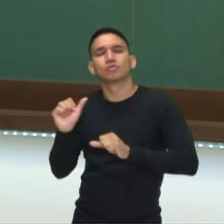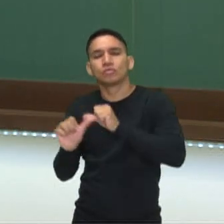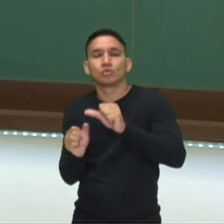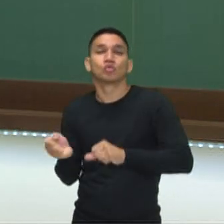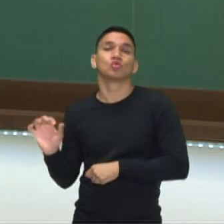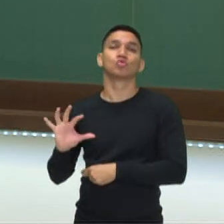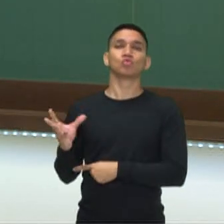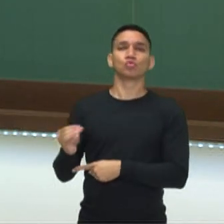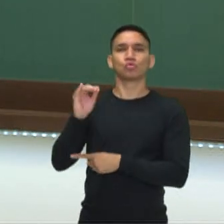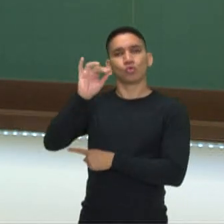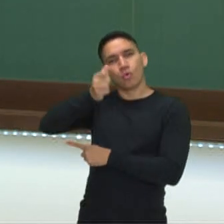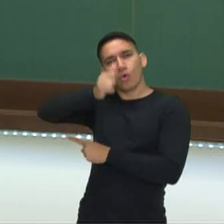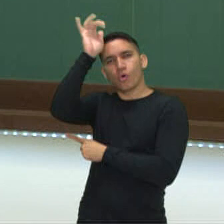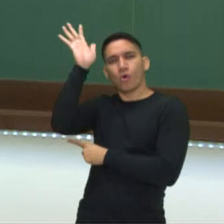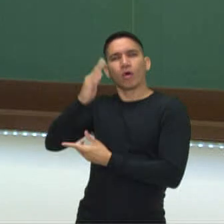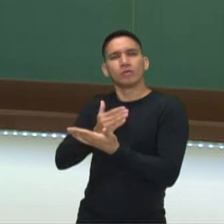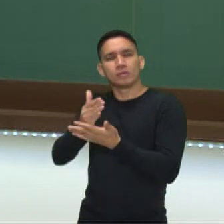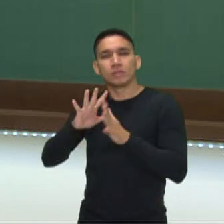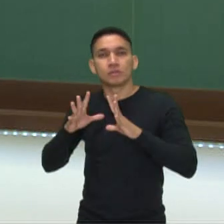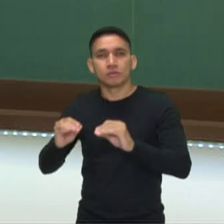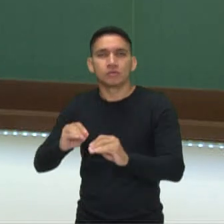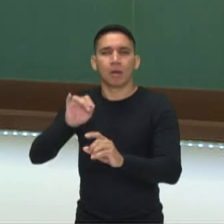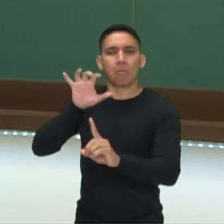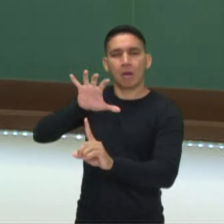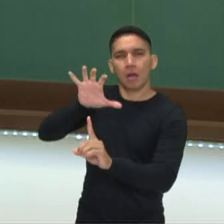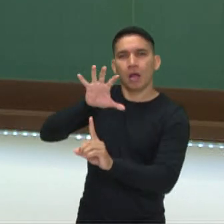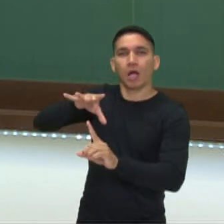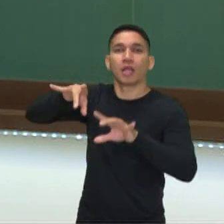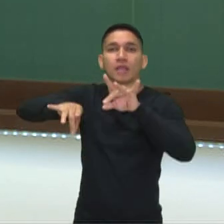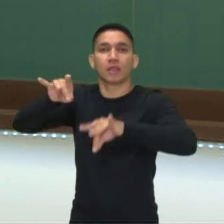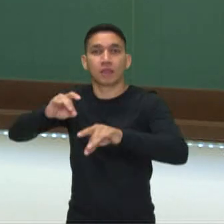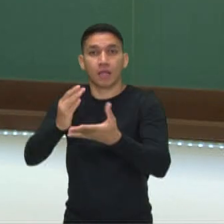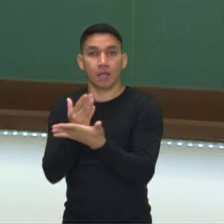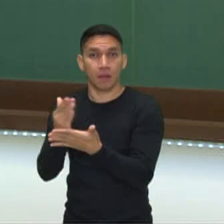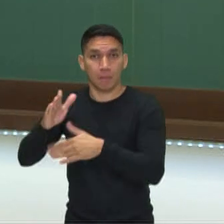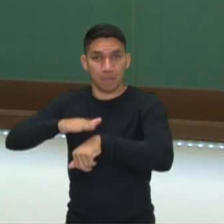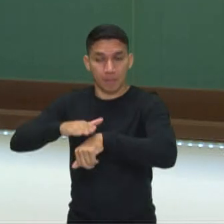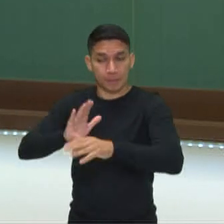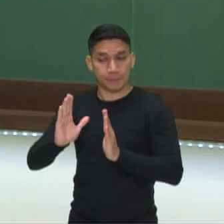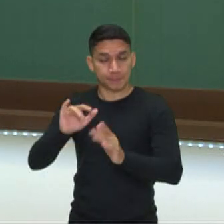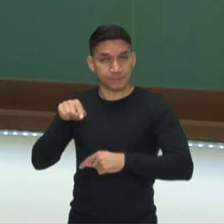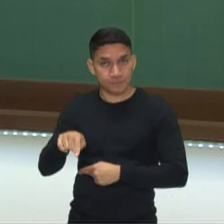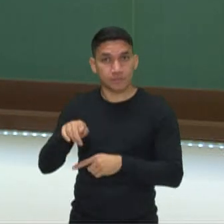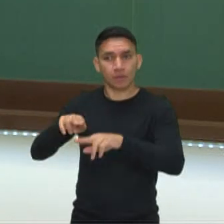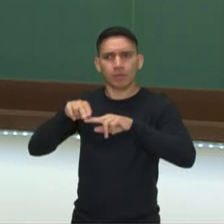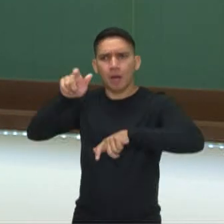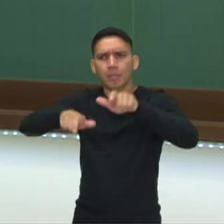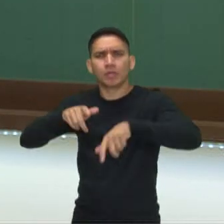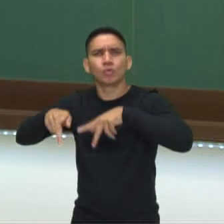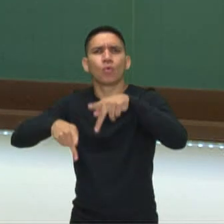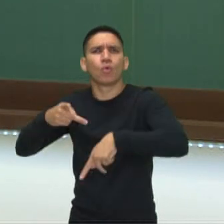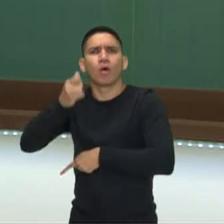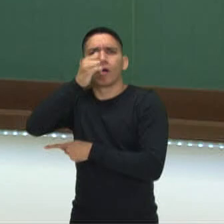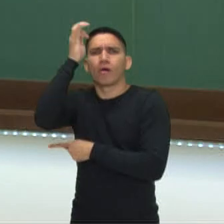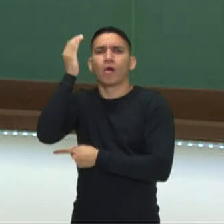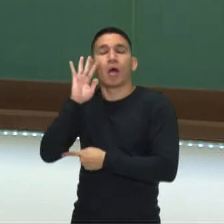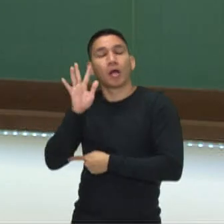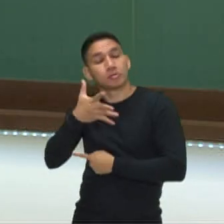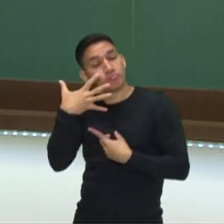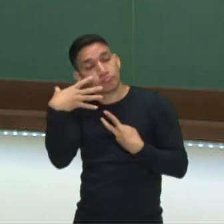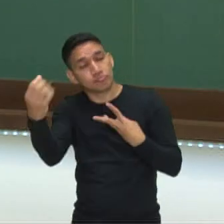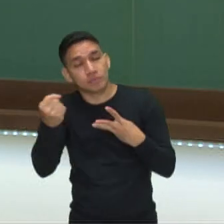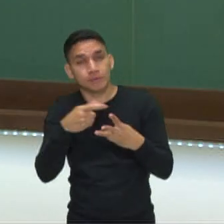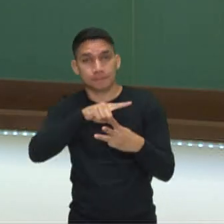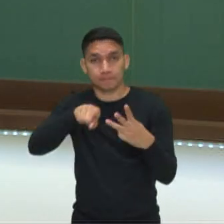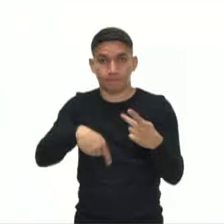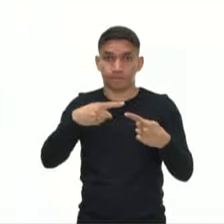influenciaram muito a questão desse teatro moderno que estava acontecendo nesse momento. E o romano começa a se apaixonar por três áreas diferentes,